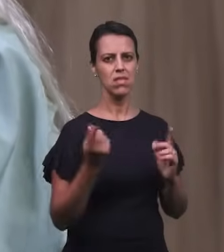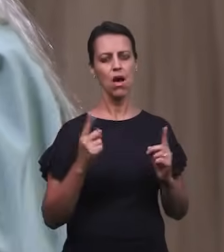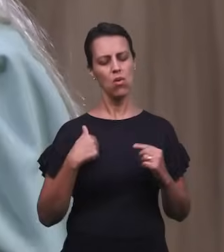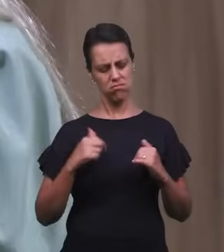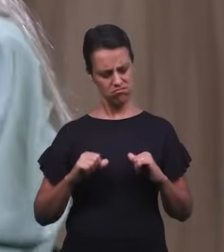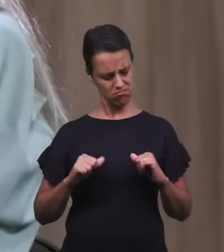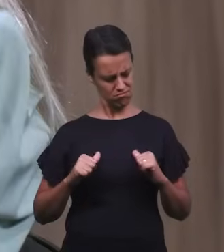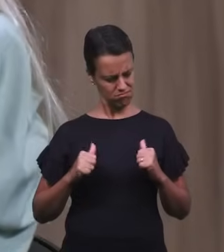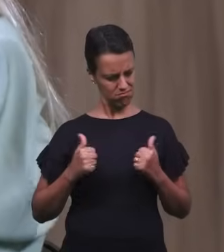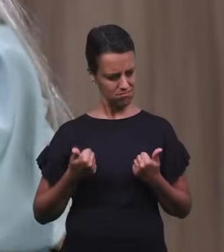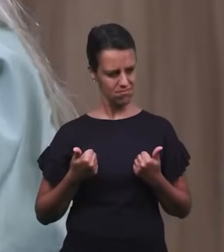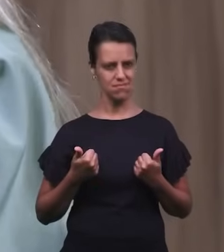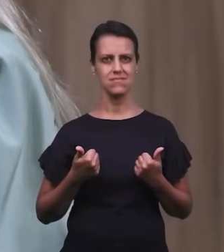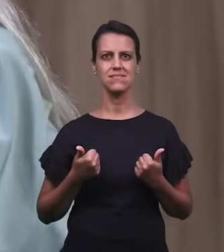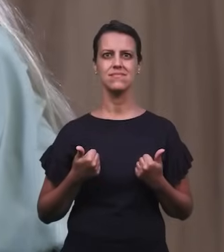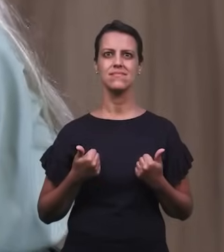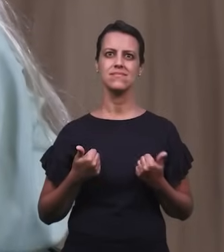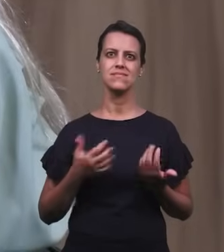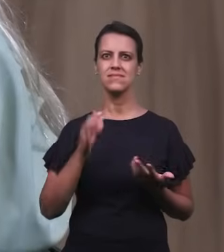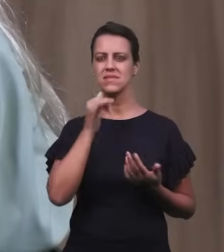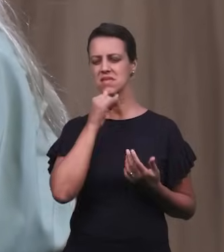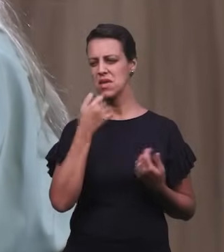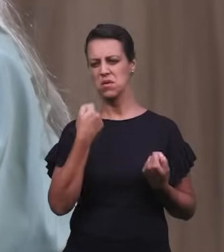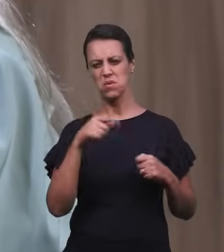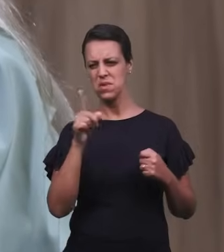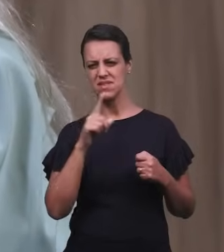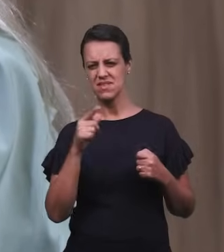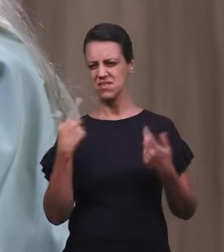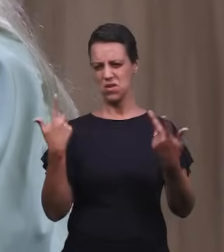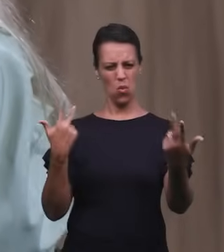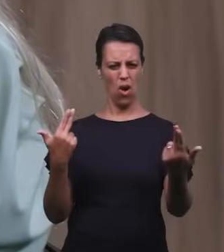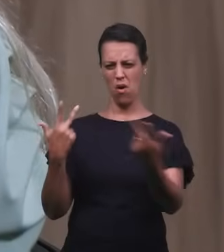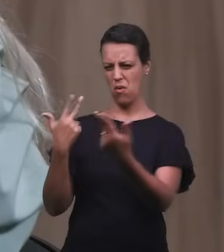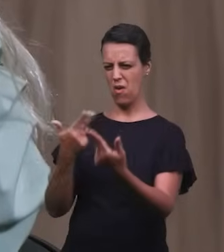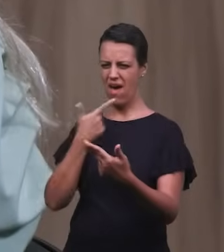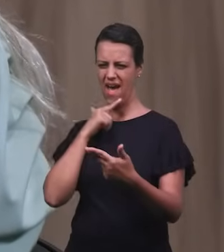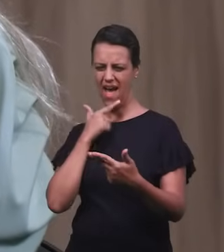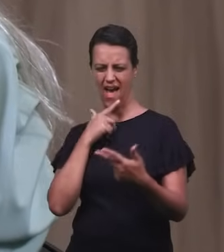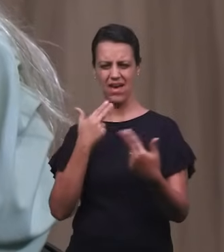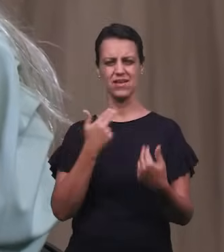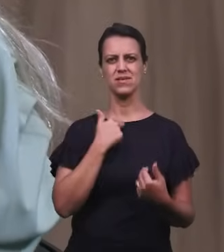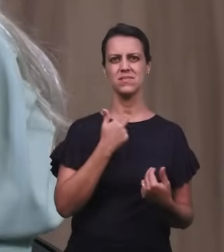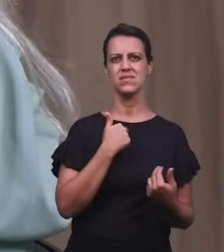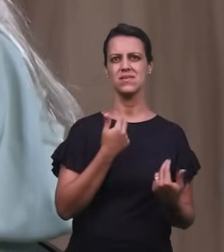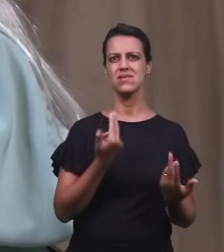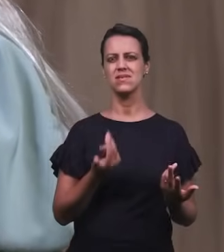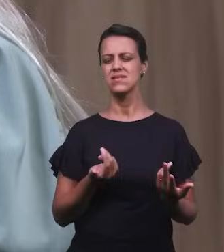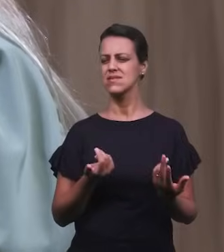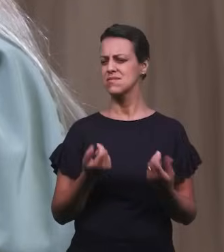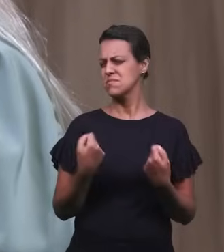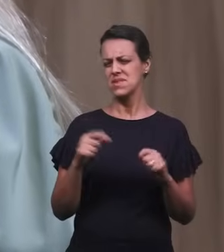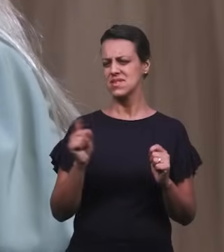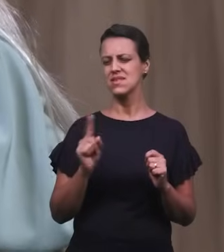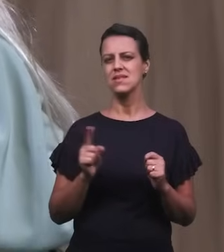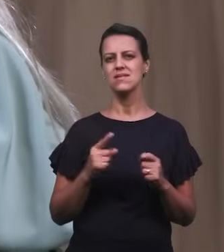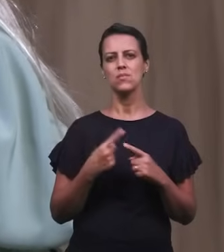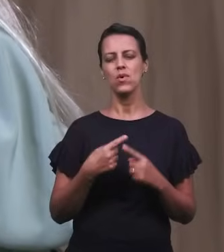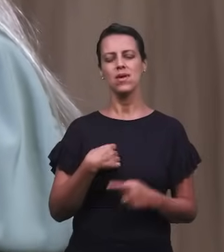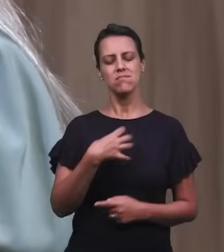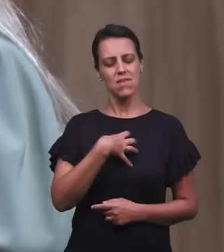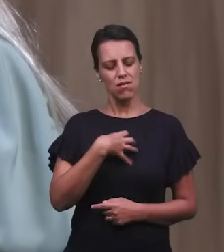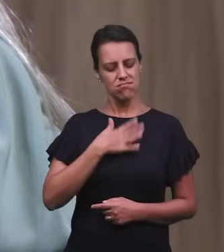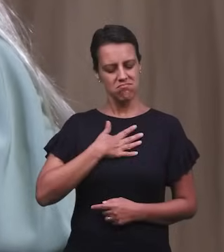ser tão extrovertida quanto aquela pessoa, eu não tenho que ser tão discreto quanto aquele irmão. Então, nós